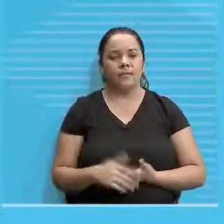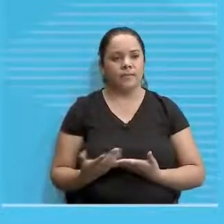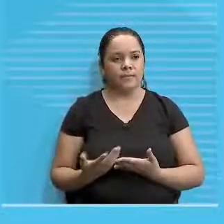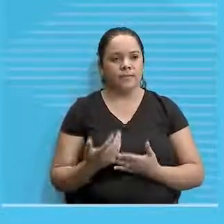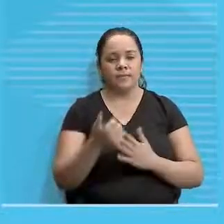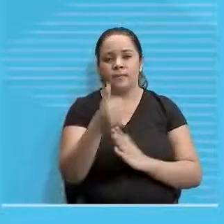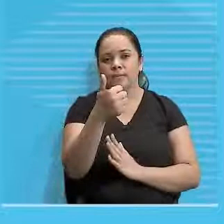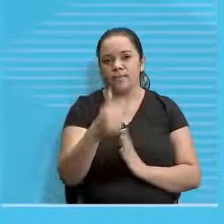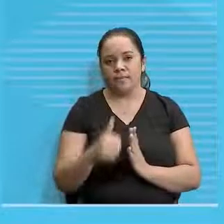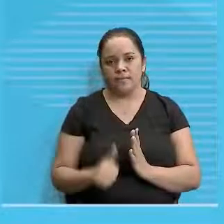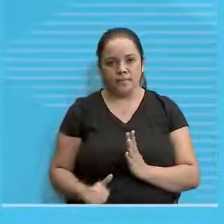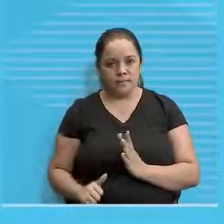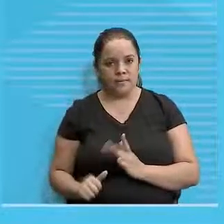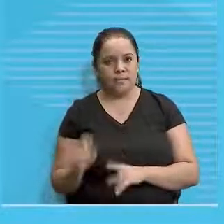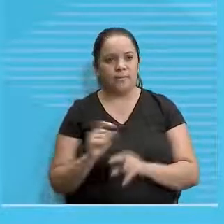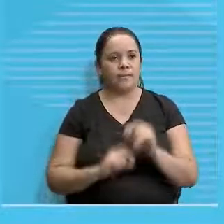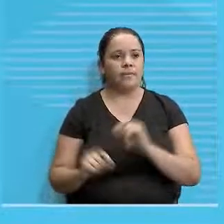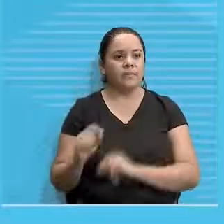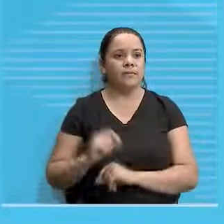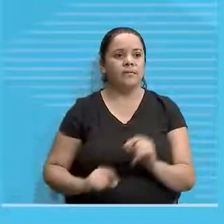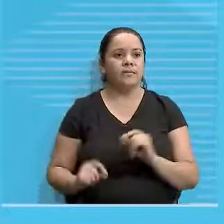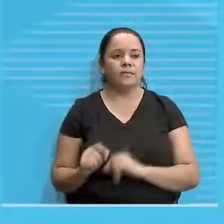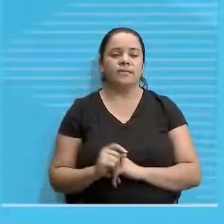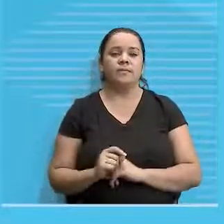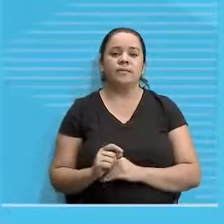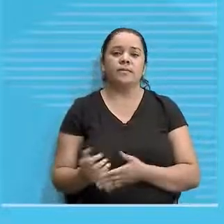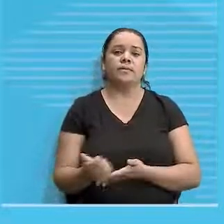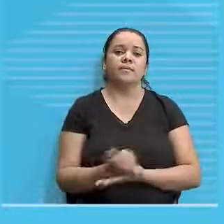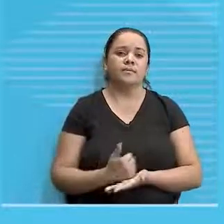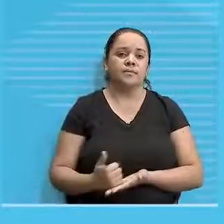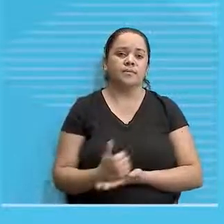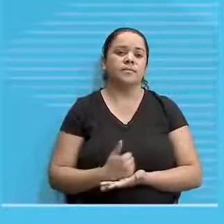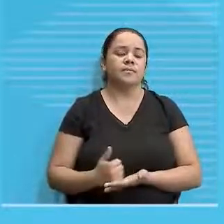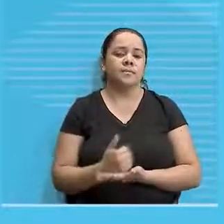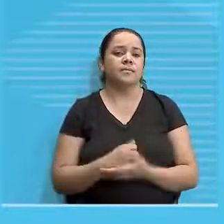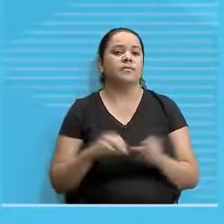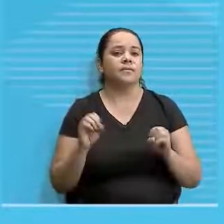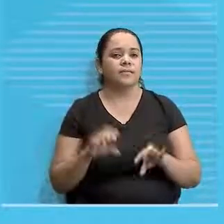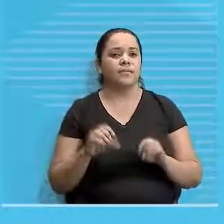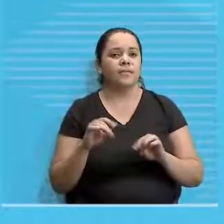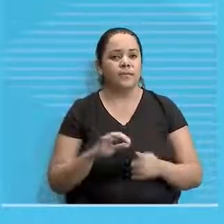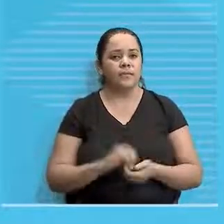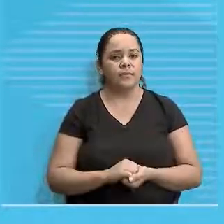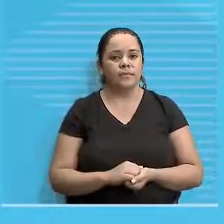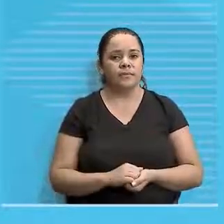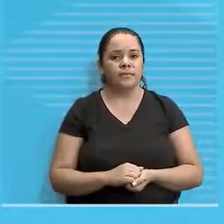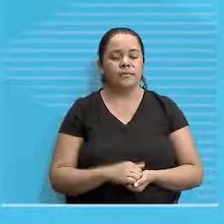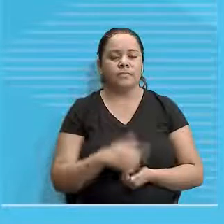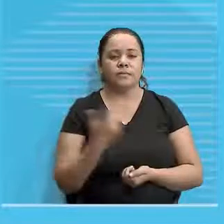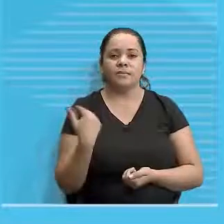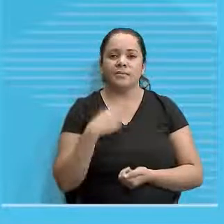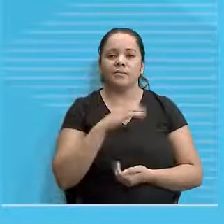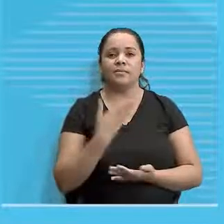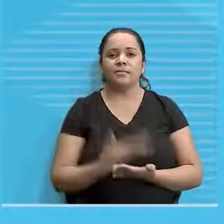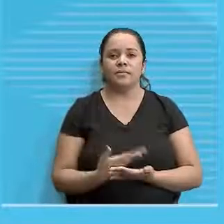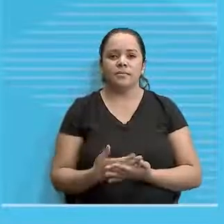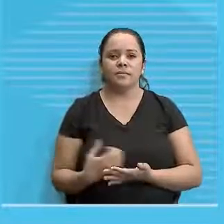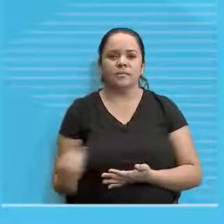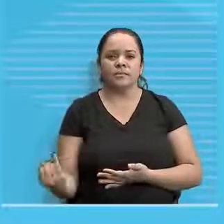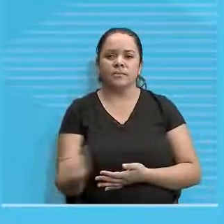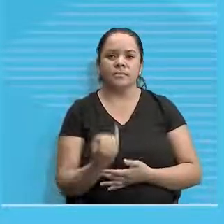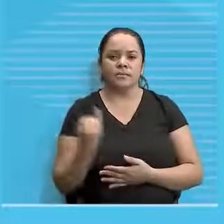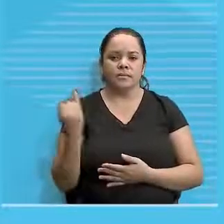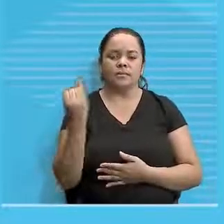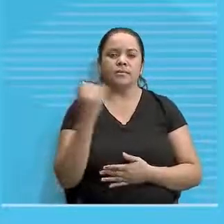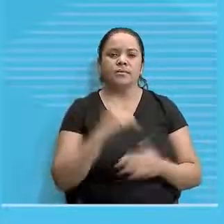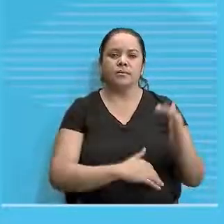por exemplo, os pilares da educação e a gente viu que é fundamental desenvolver aqui no ensino médio a